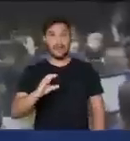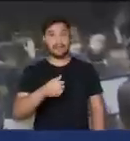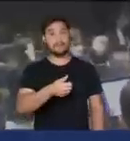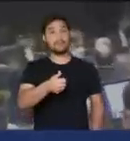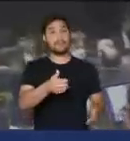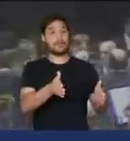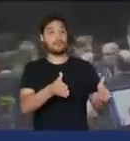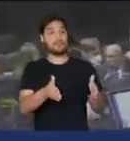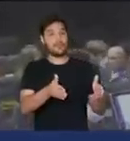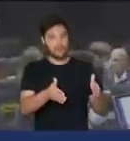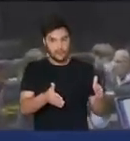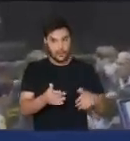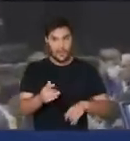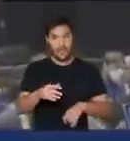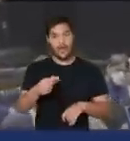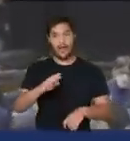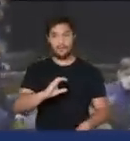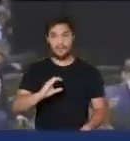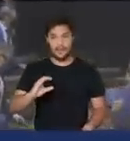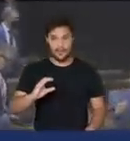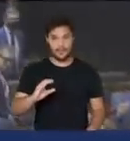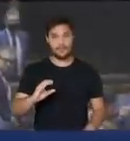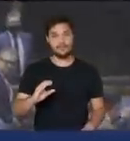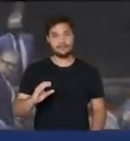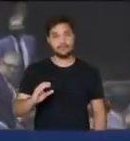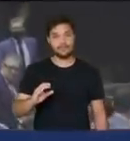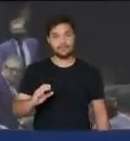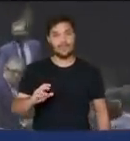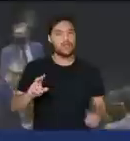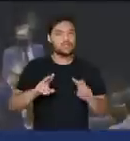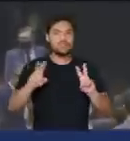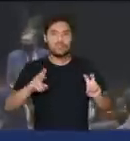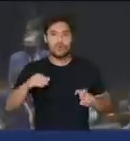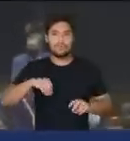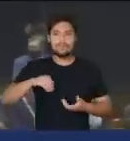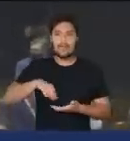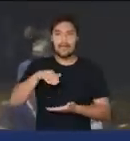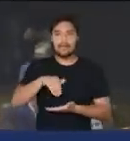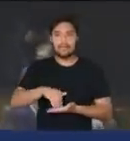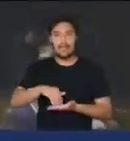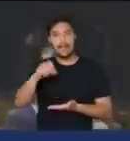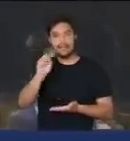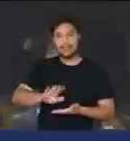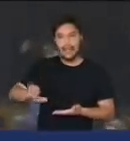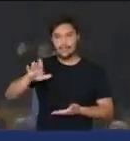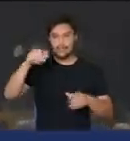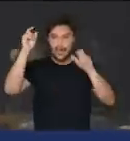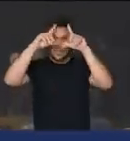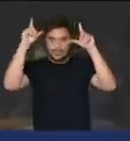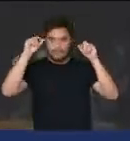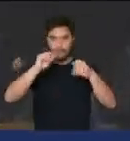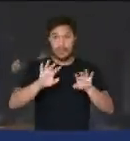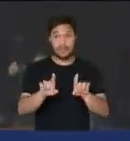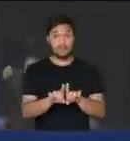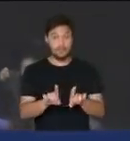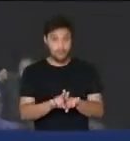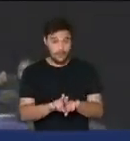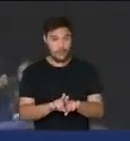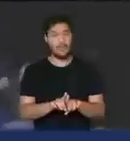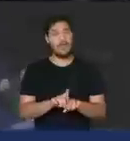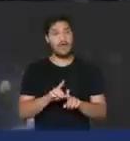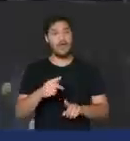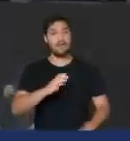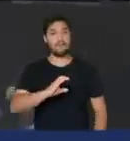primeiro turno, a proposta de emenda à Constituição que trata do piso salarial nacional da enfermagem e também